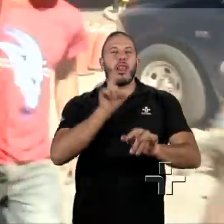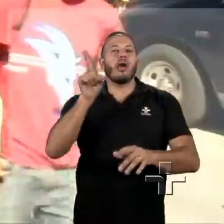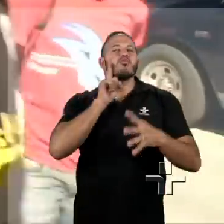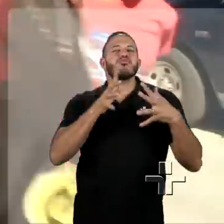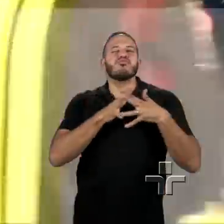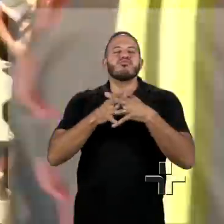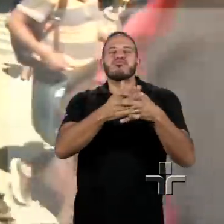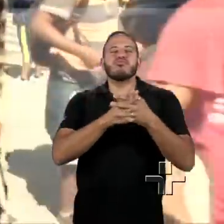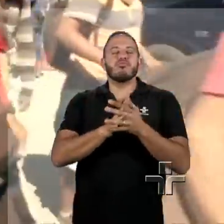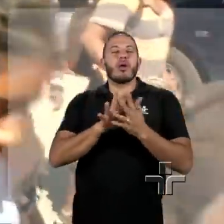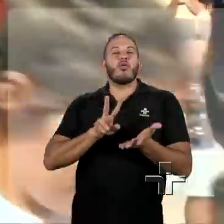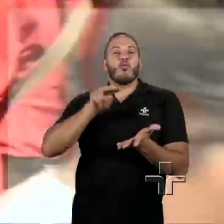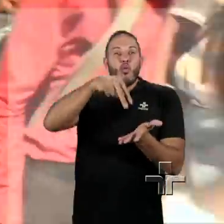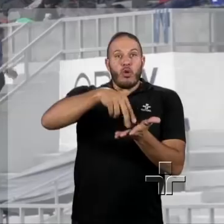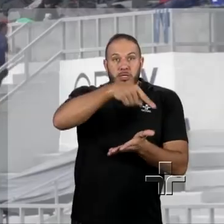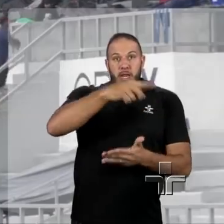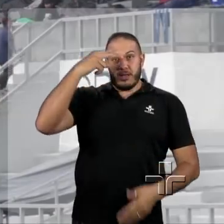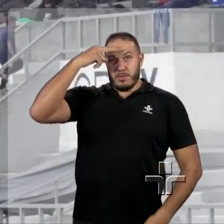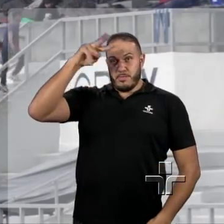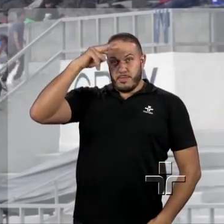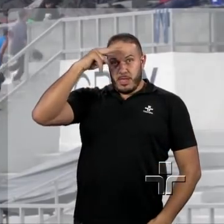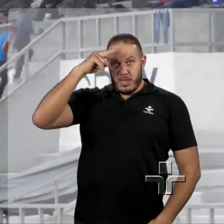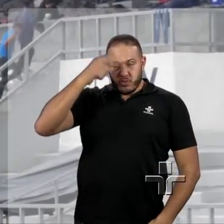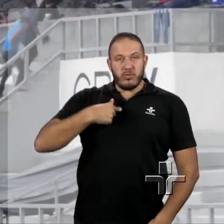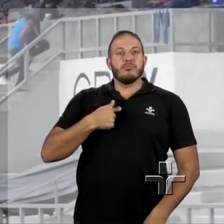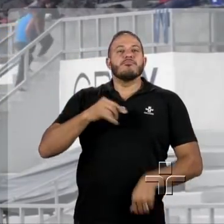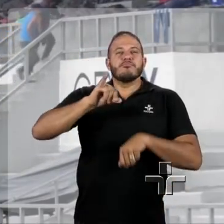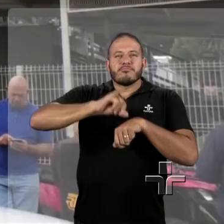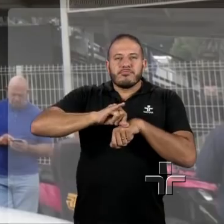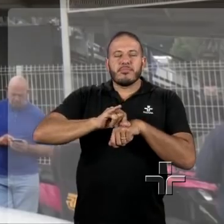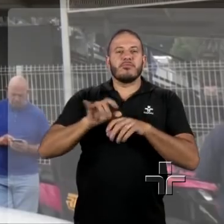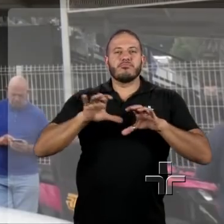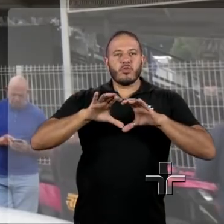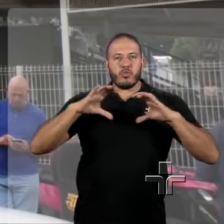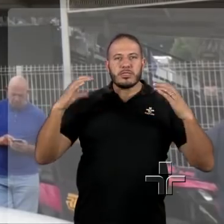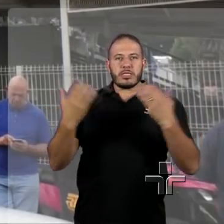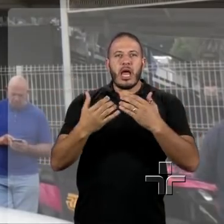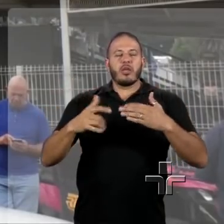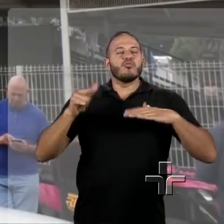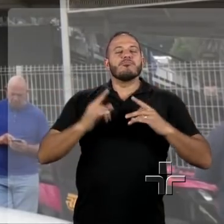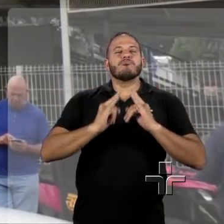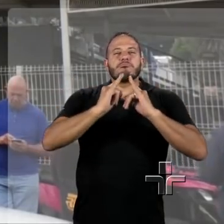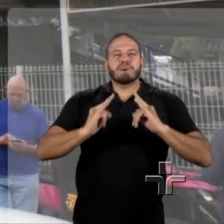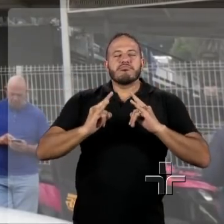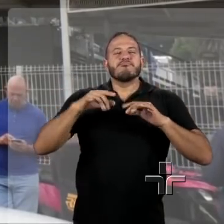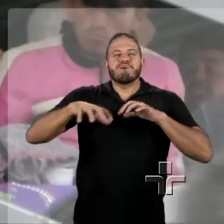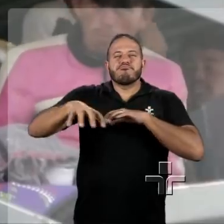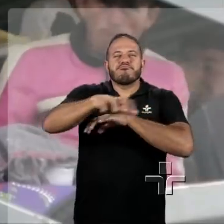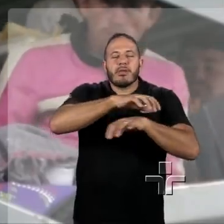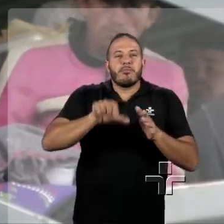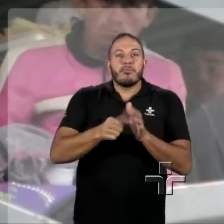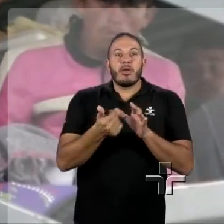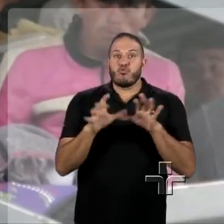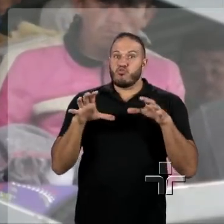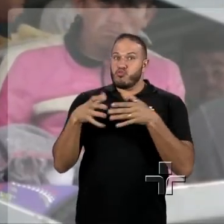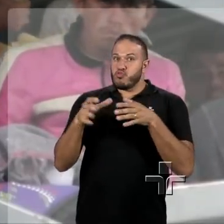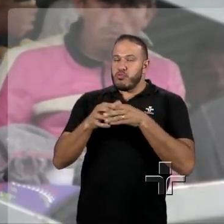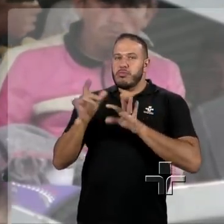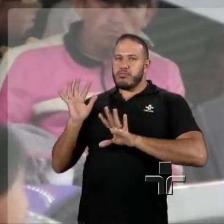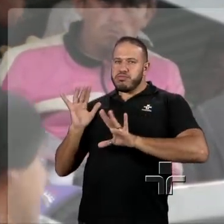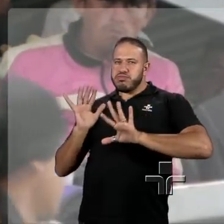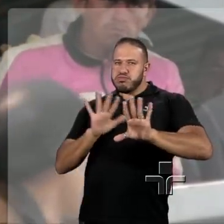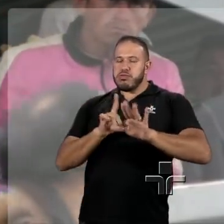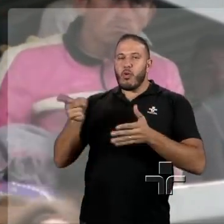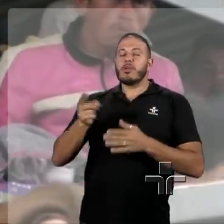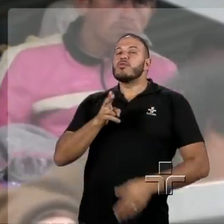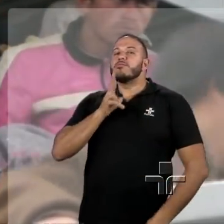chegaram hoje à Cidade do México. Abrigados no estádio, eles fazem parte do primeiro grupo da caravana que saiu de